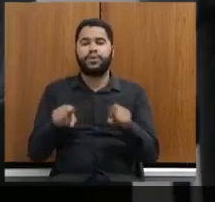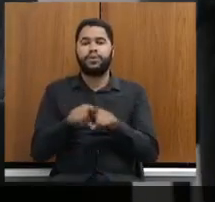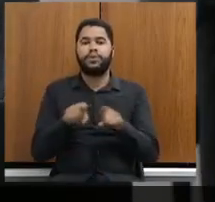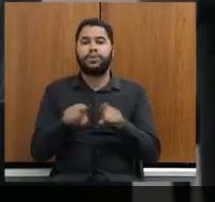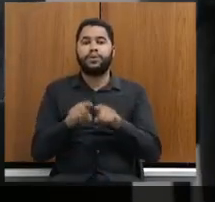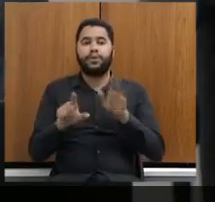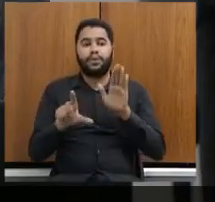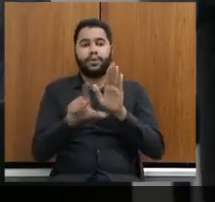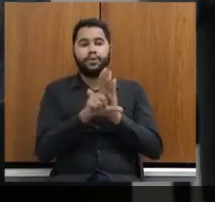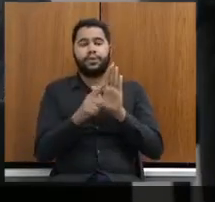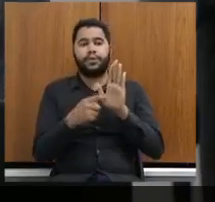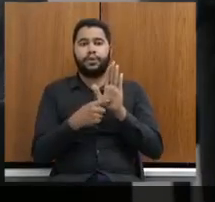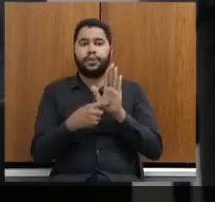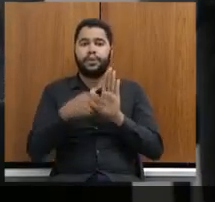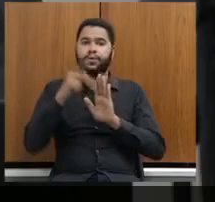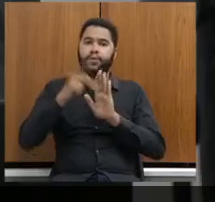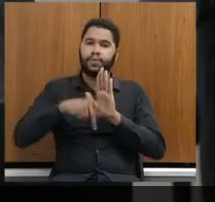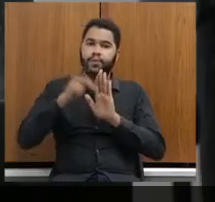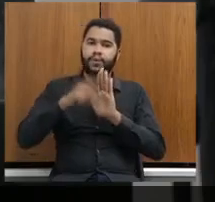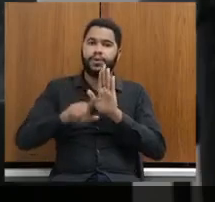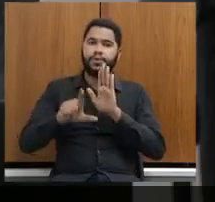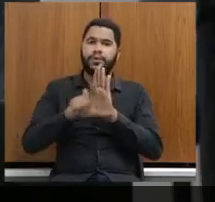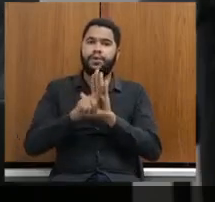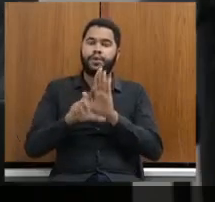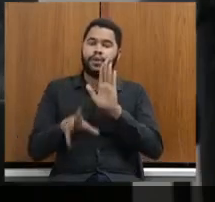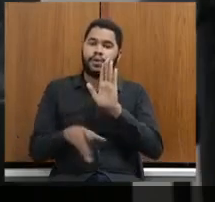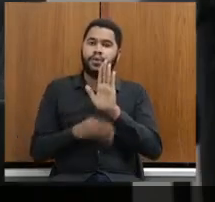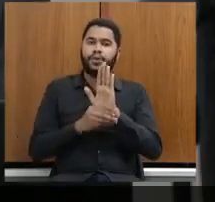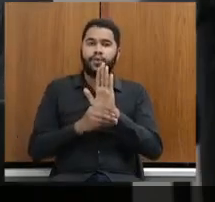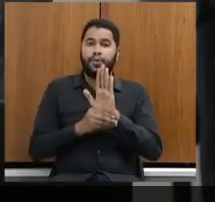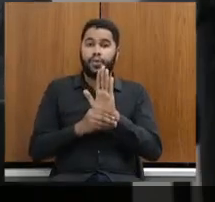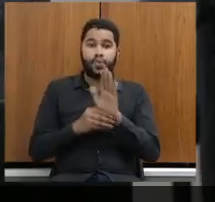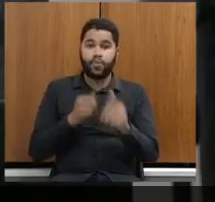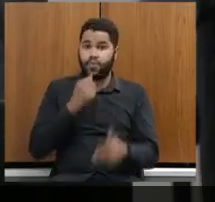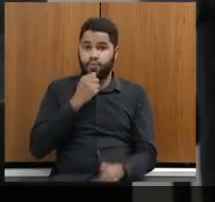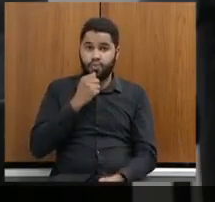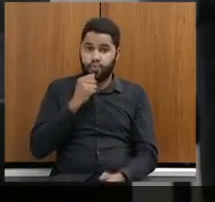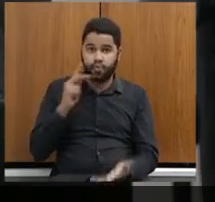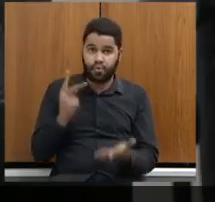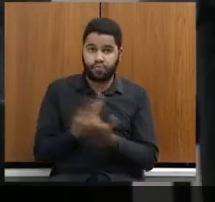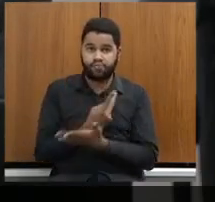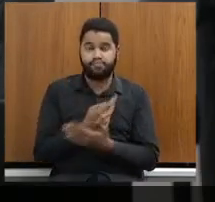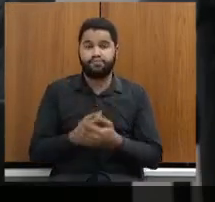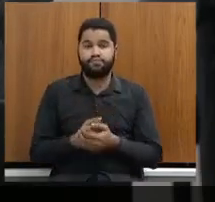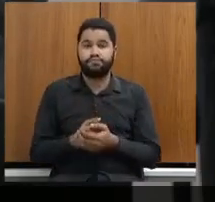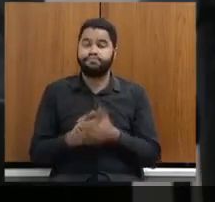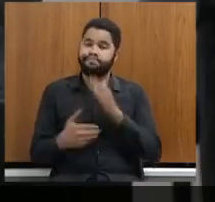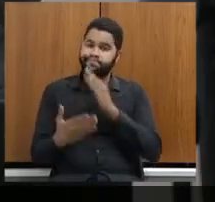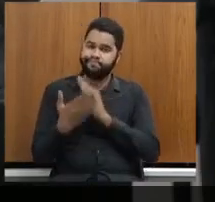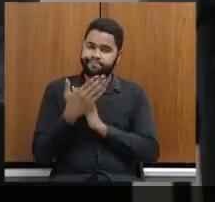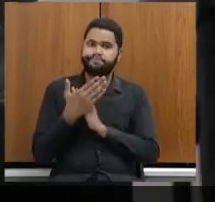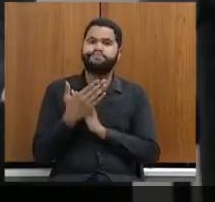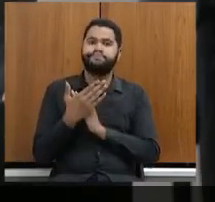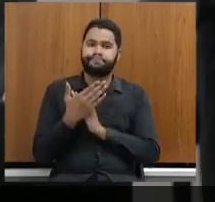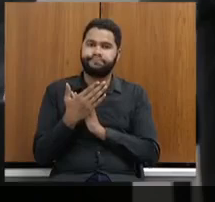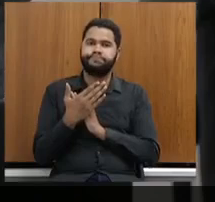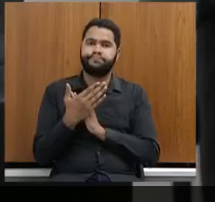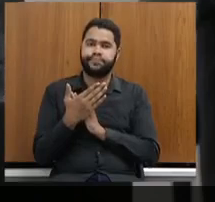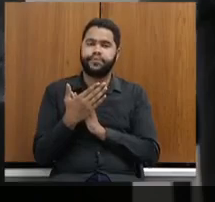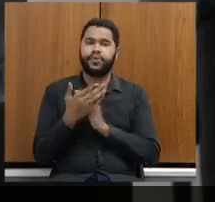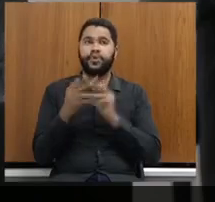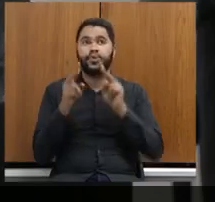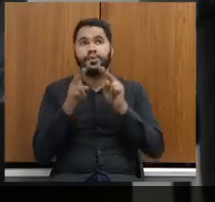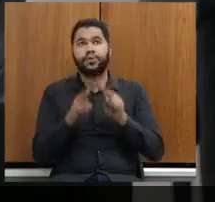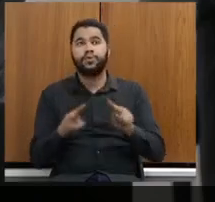a lei o projeto de lei complementar tratado ali orgânica não chega a ser tratado nos ajude com essa